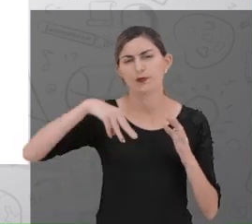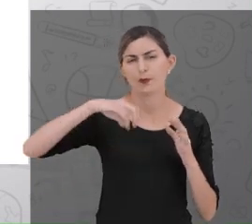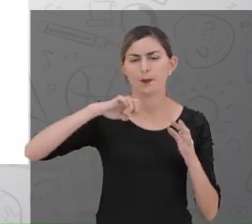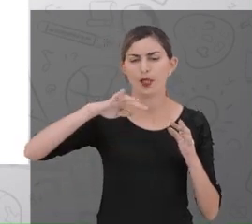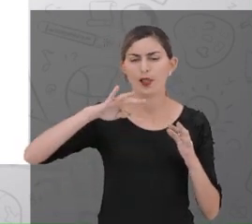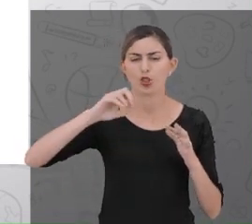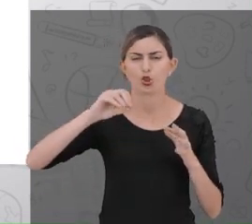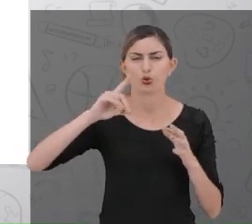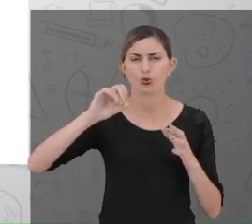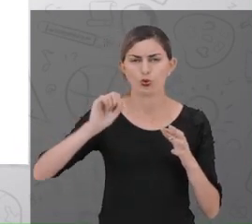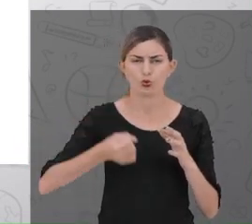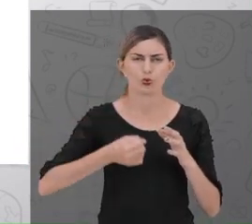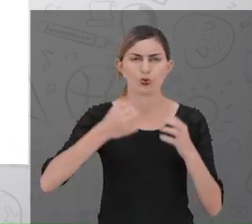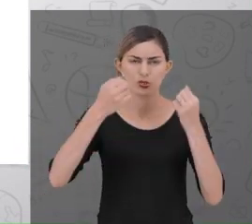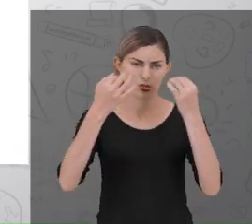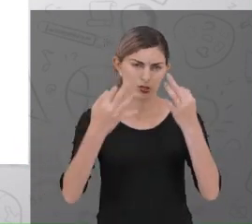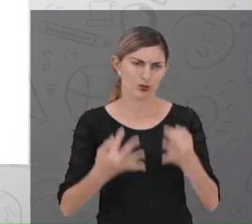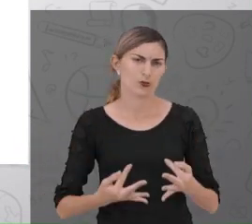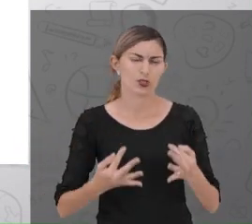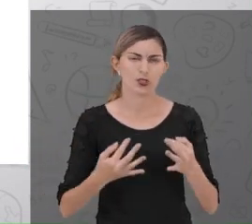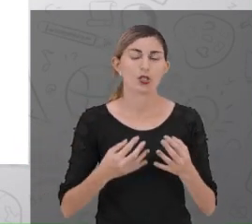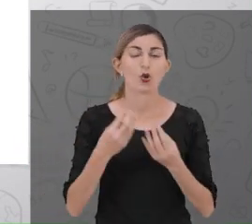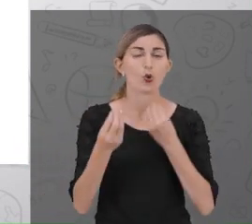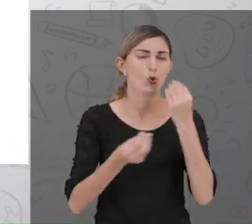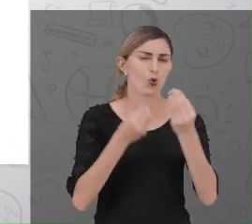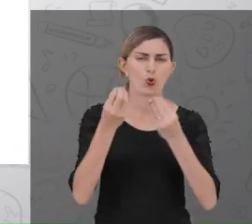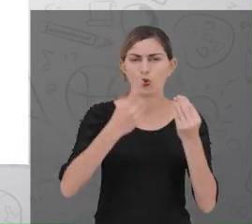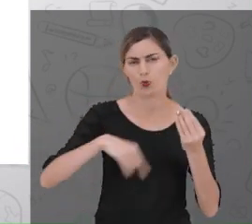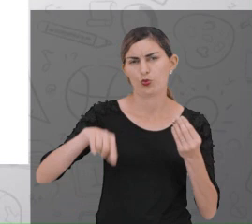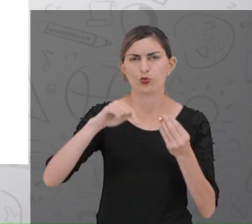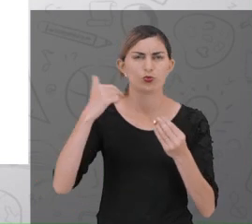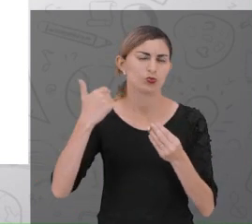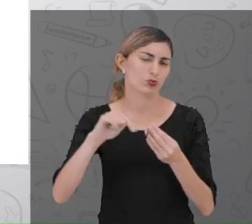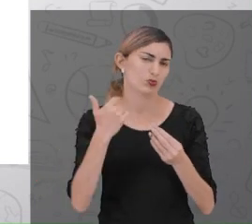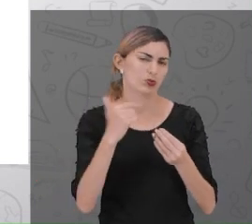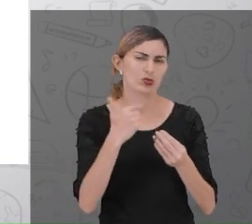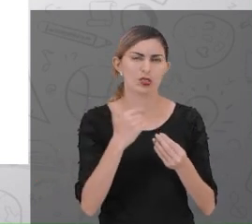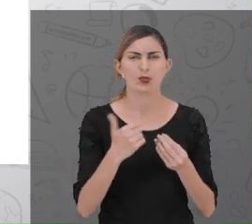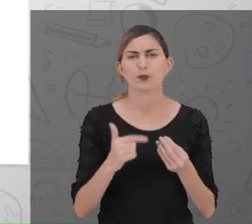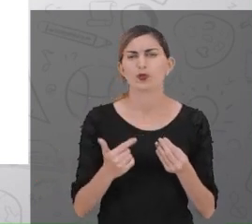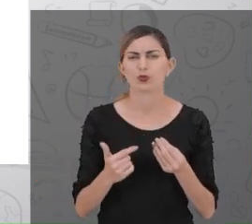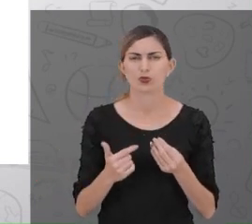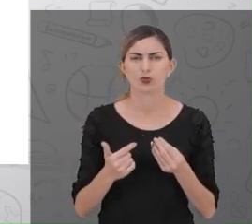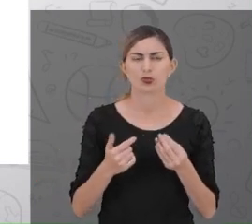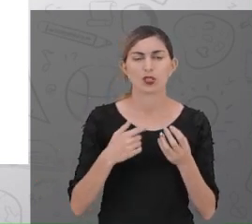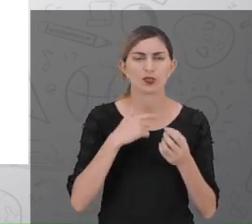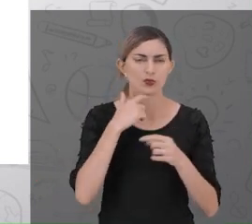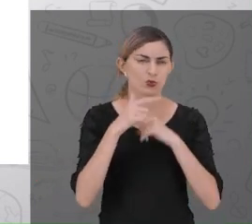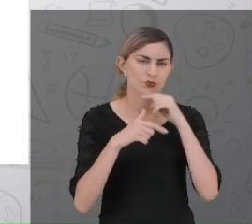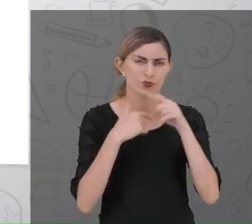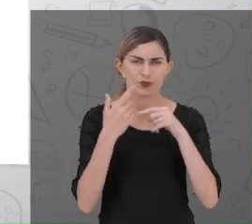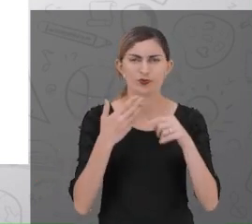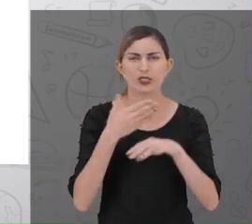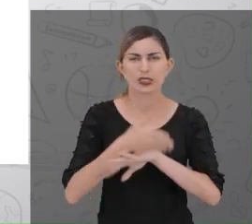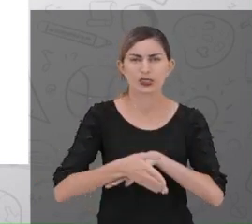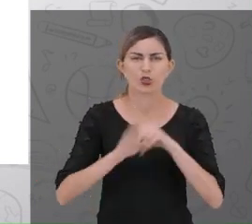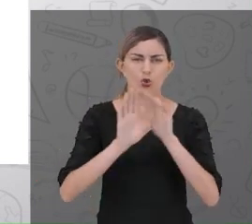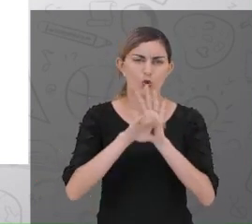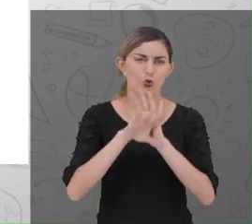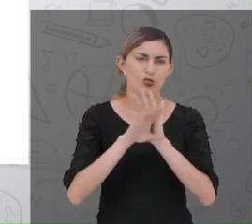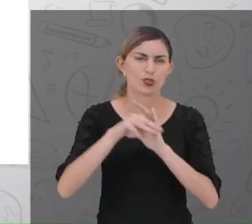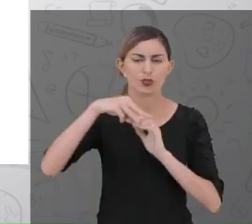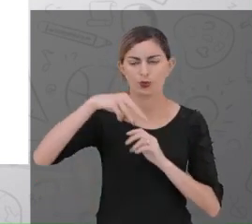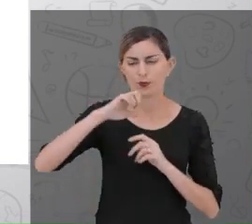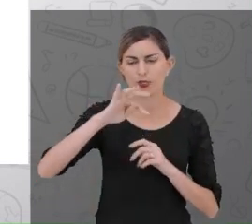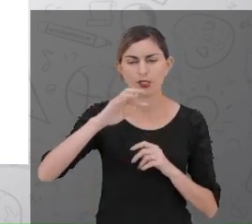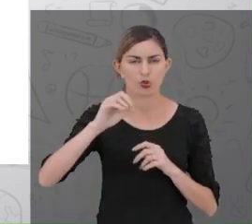define métodos para esta classe. Como nós não temos métodos, nós não vamos